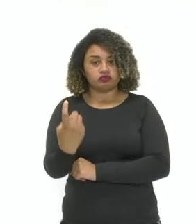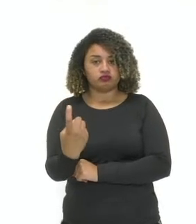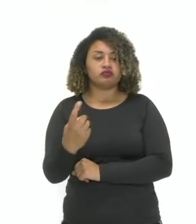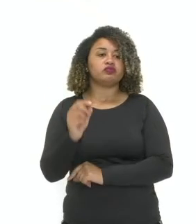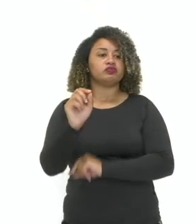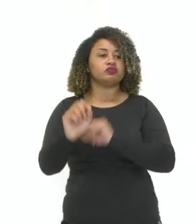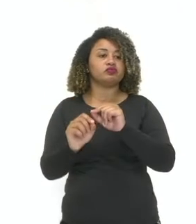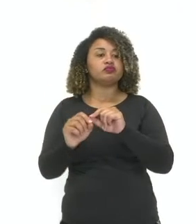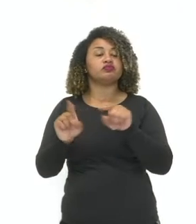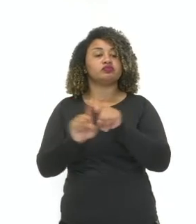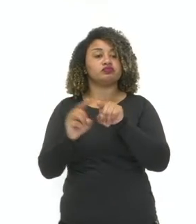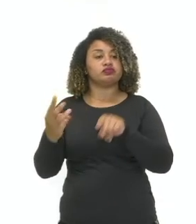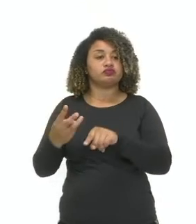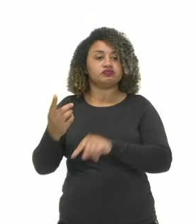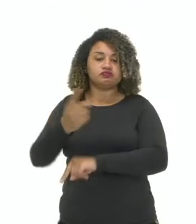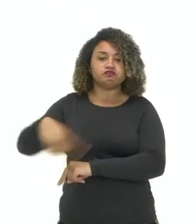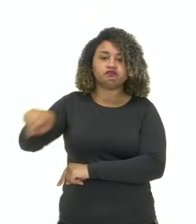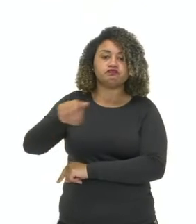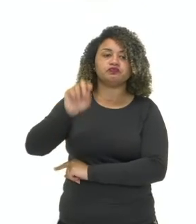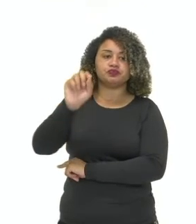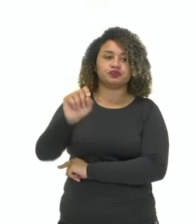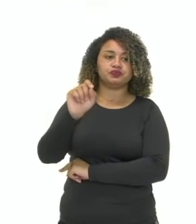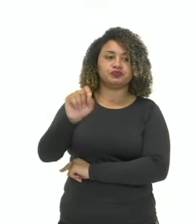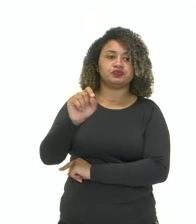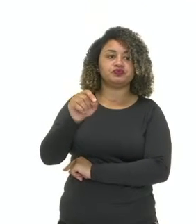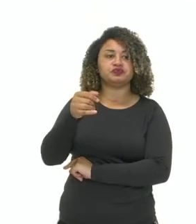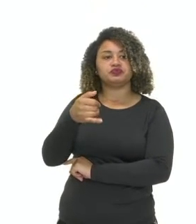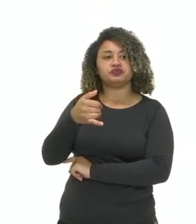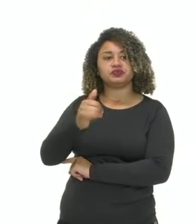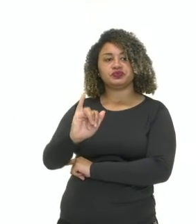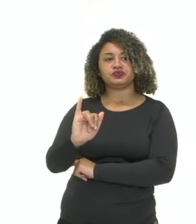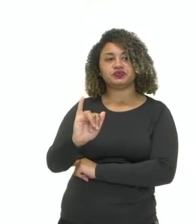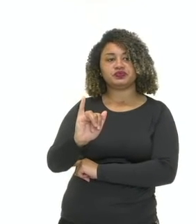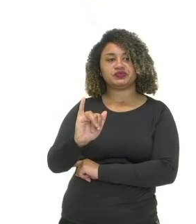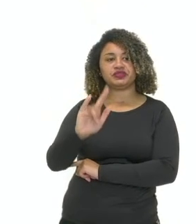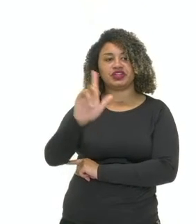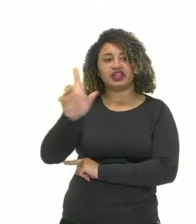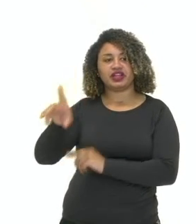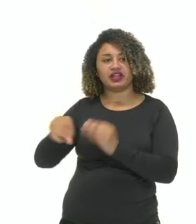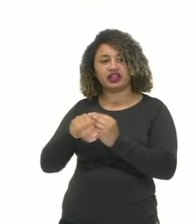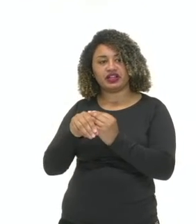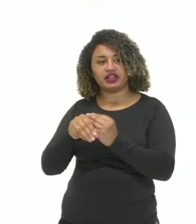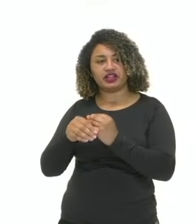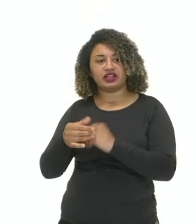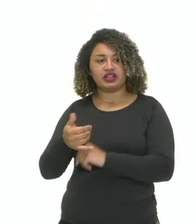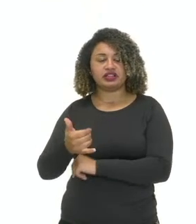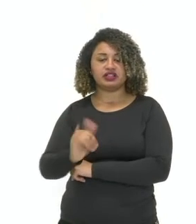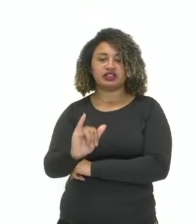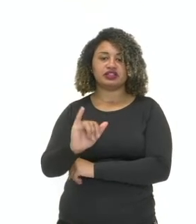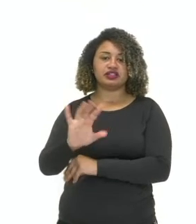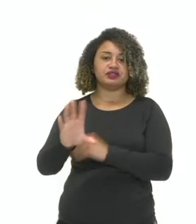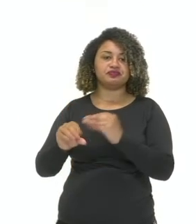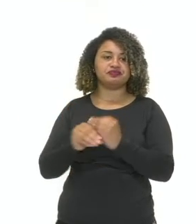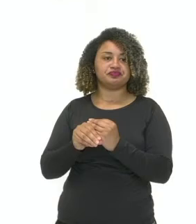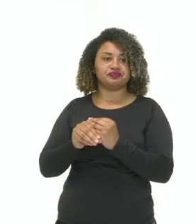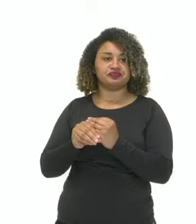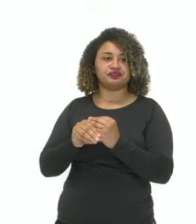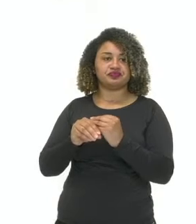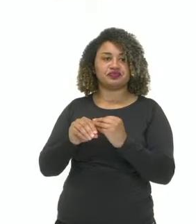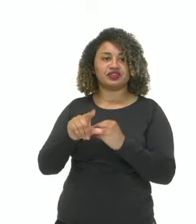e plural. La I cambia por la Y, la I muda para o